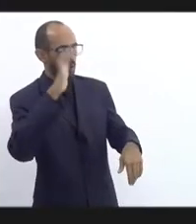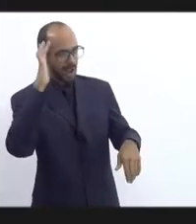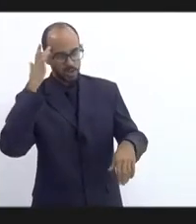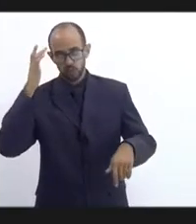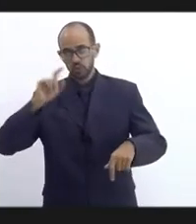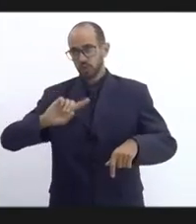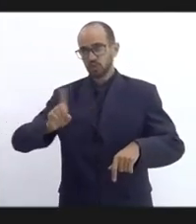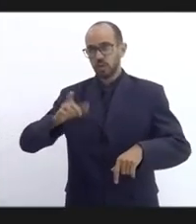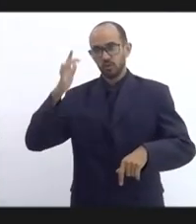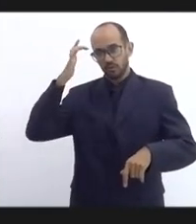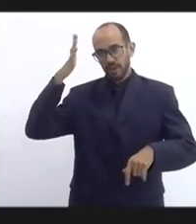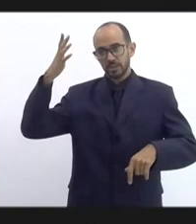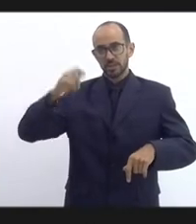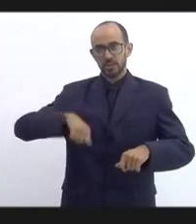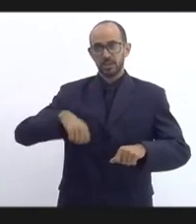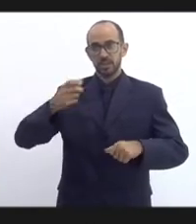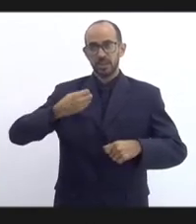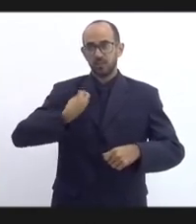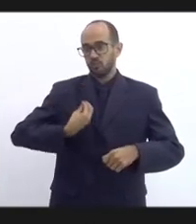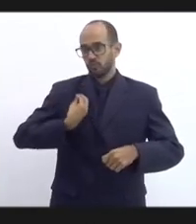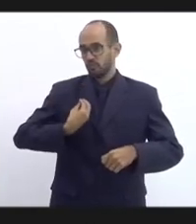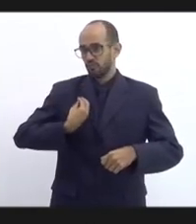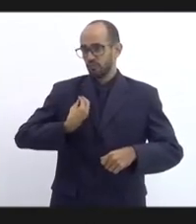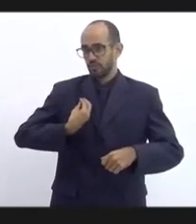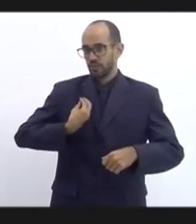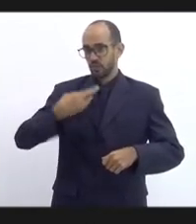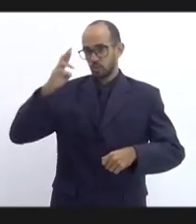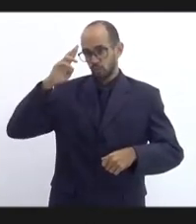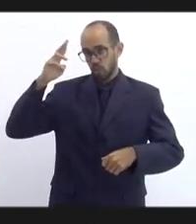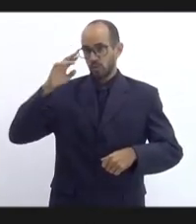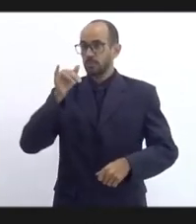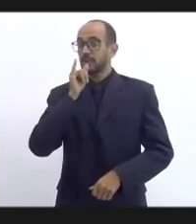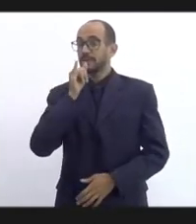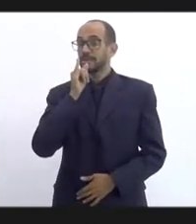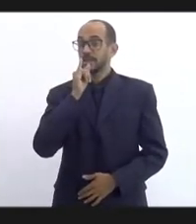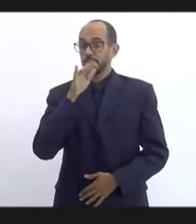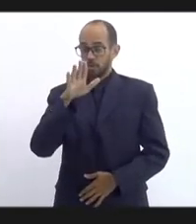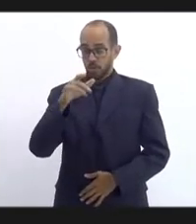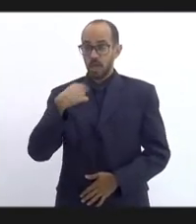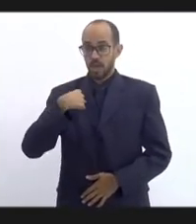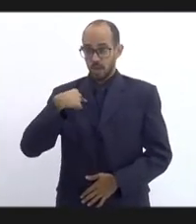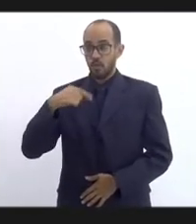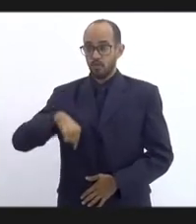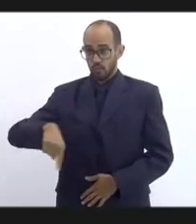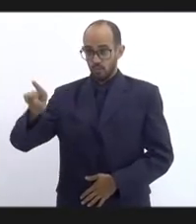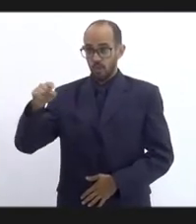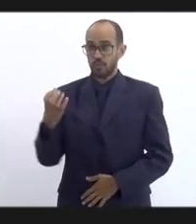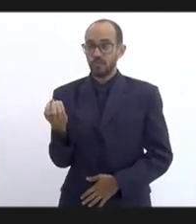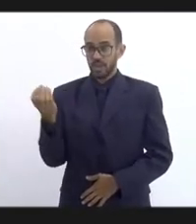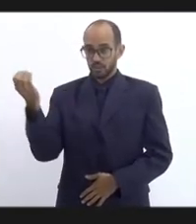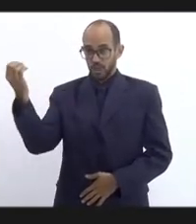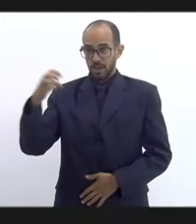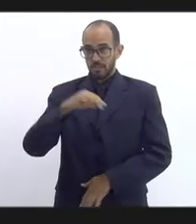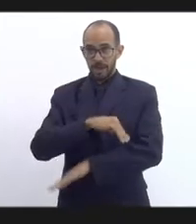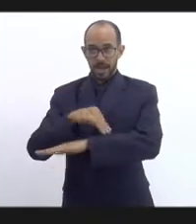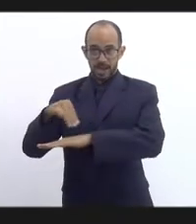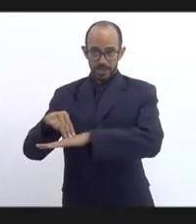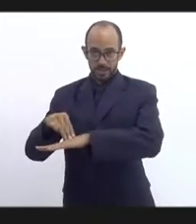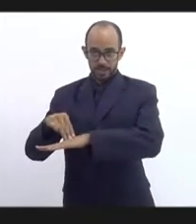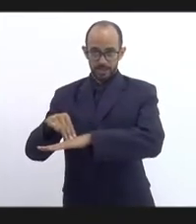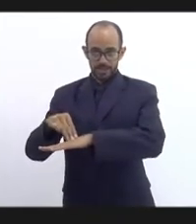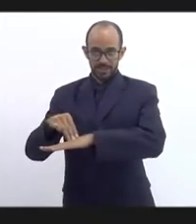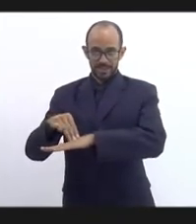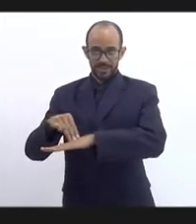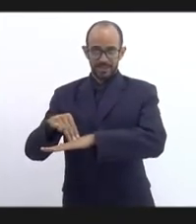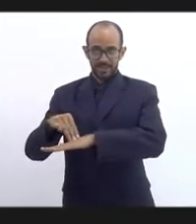facilita a vida do proprietário, né? Facilita, sim. No meu caso, por exemplo, eu estive em Macaé. Felizmente, meu carro